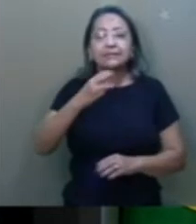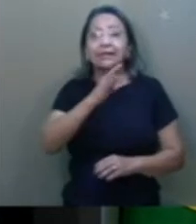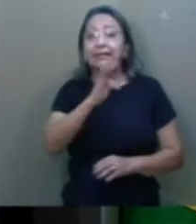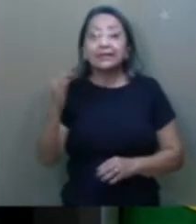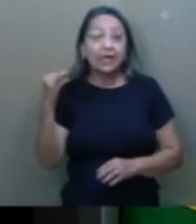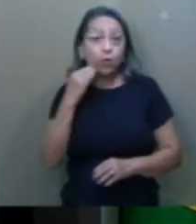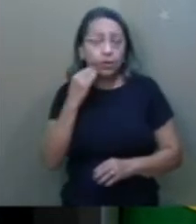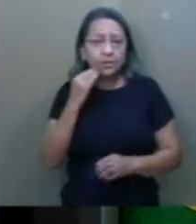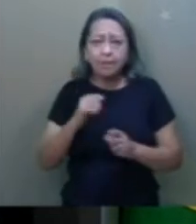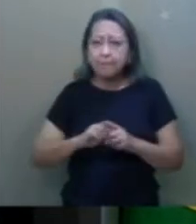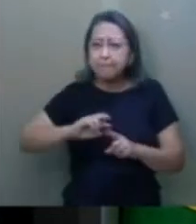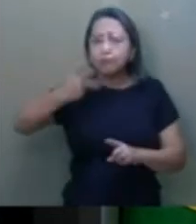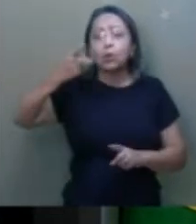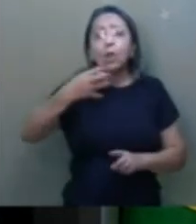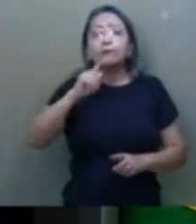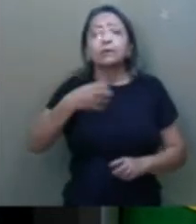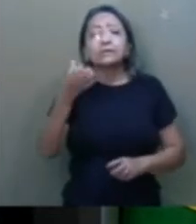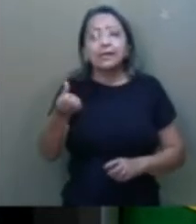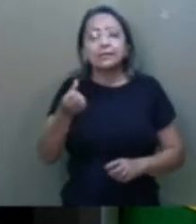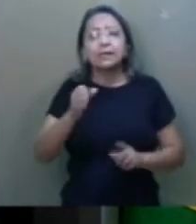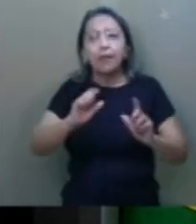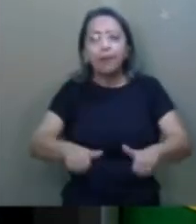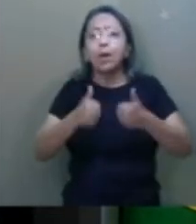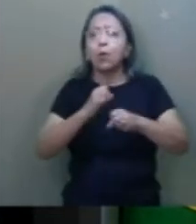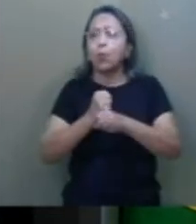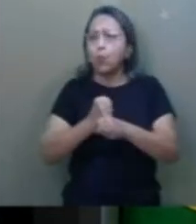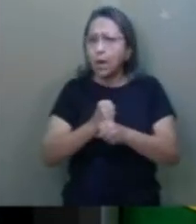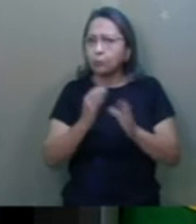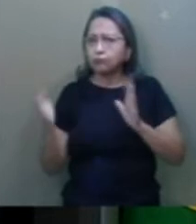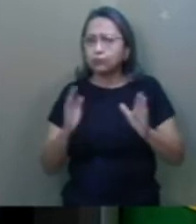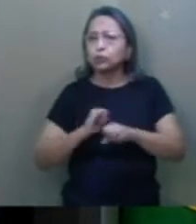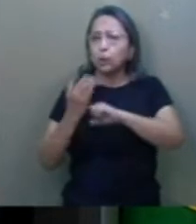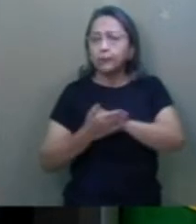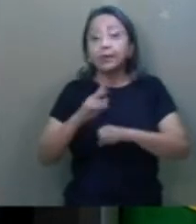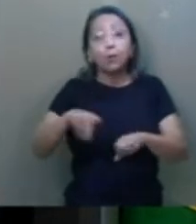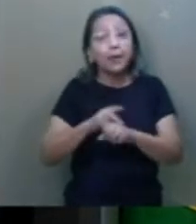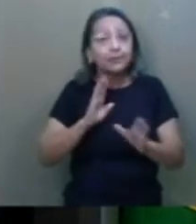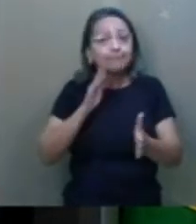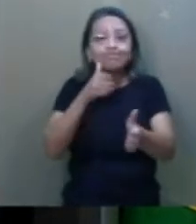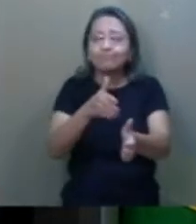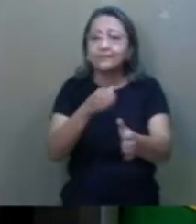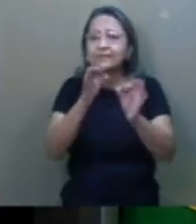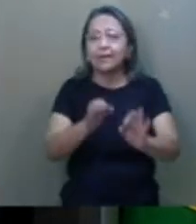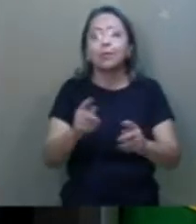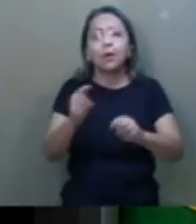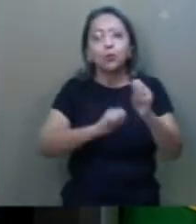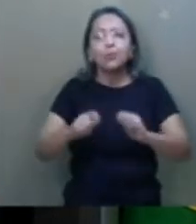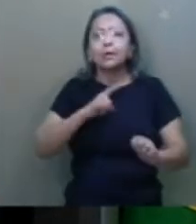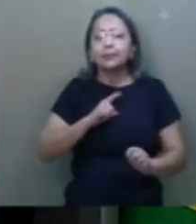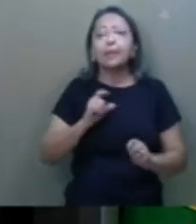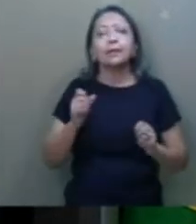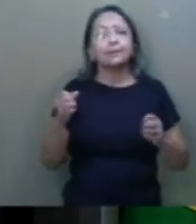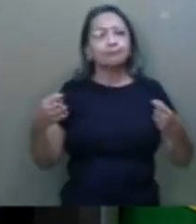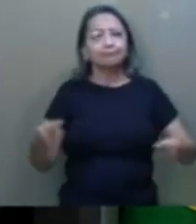crescer 4,6, recuperar um ano inteiro de Covid, é um país que está no caminho certo, uma economia que está dando respostas